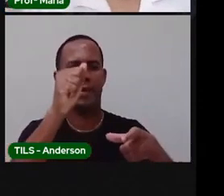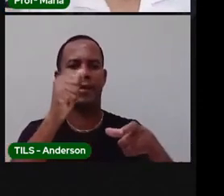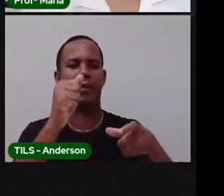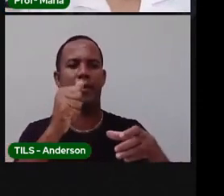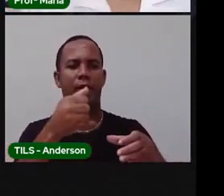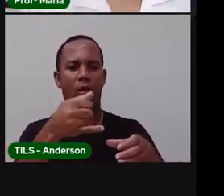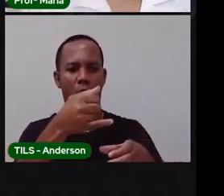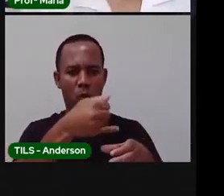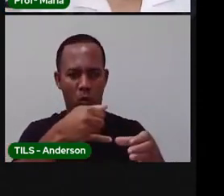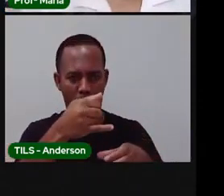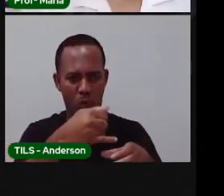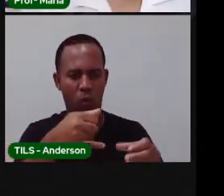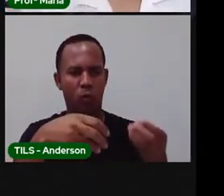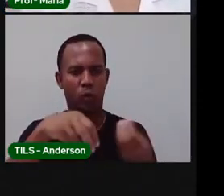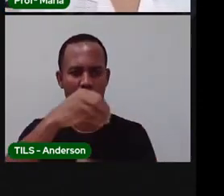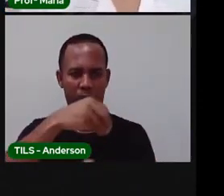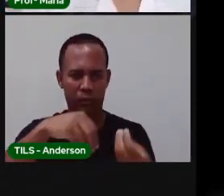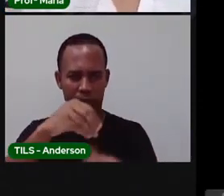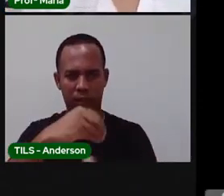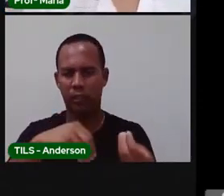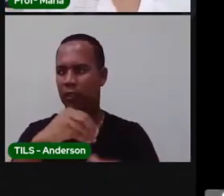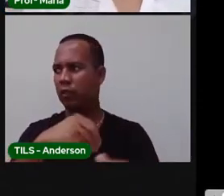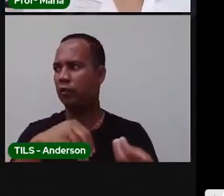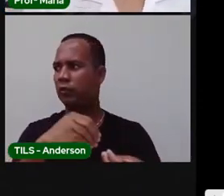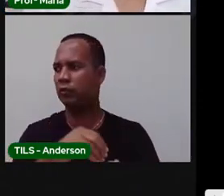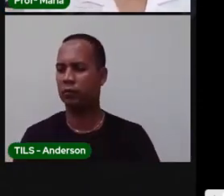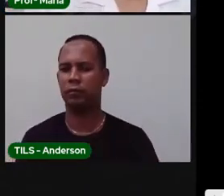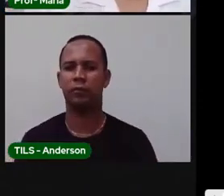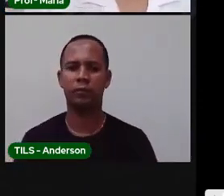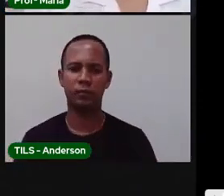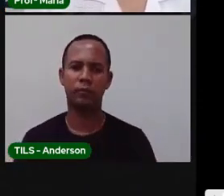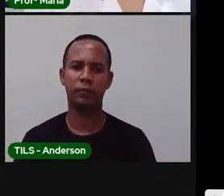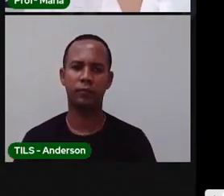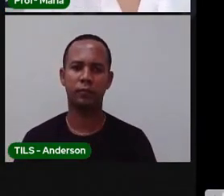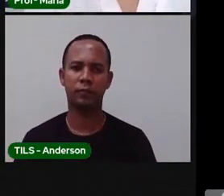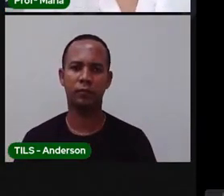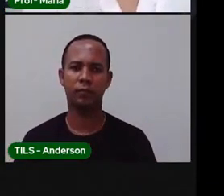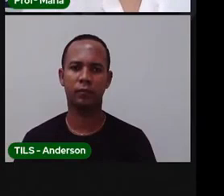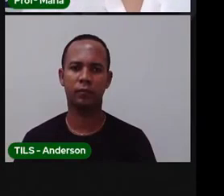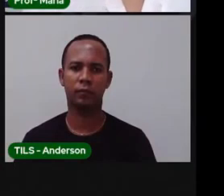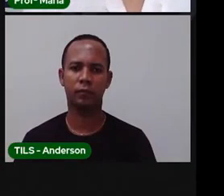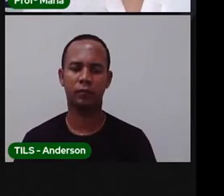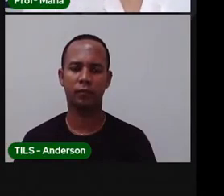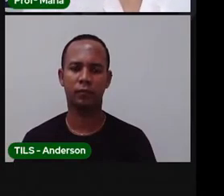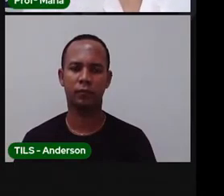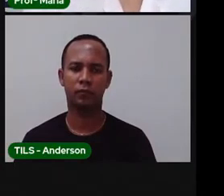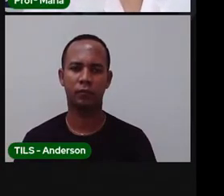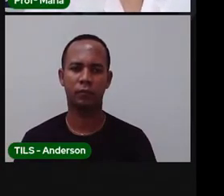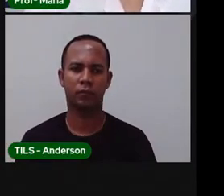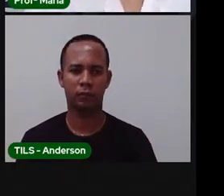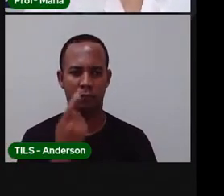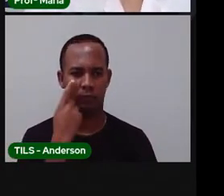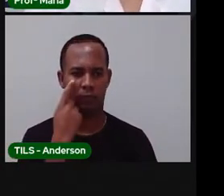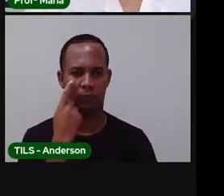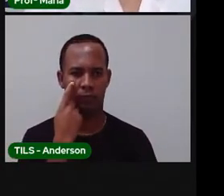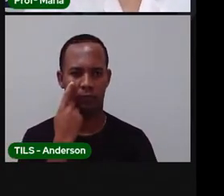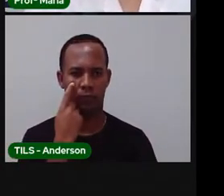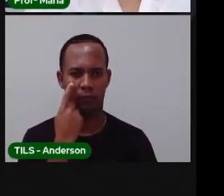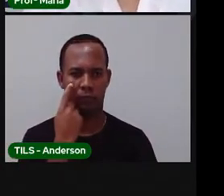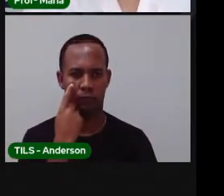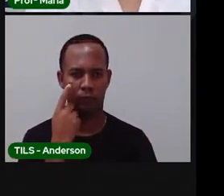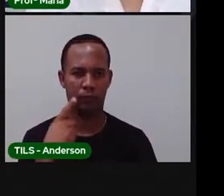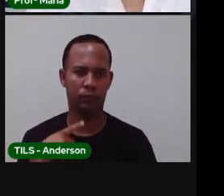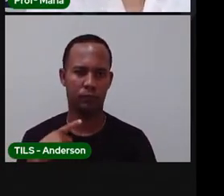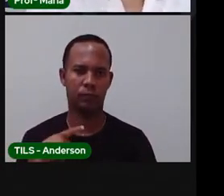essa reciclagem. Então, para tudo, tem-se um jeito. Bom, aqui, né, existe uma